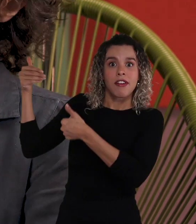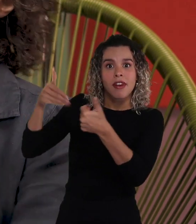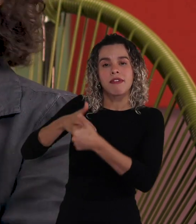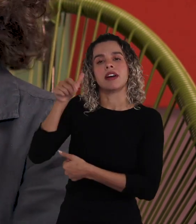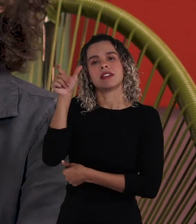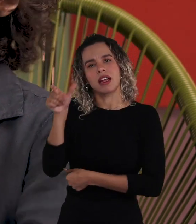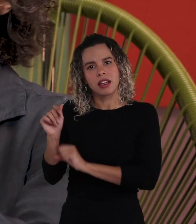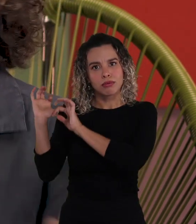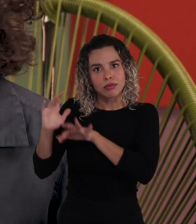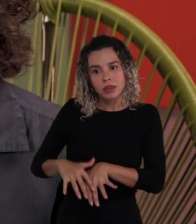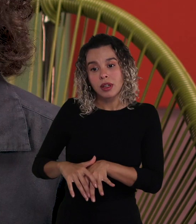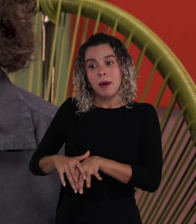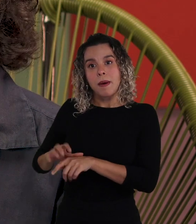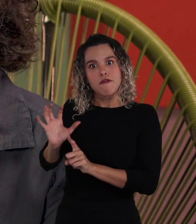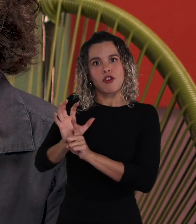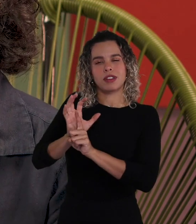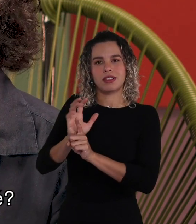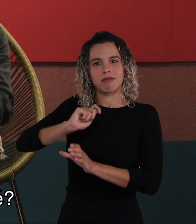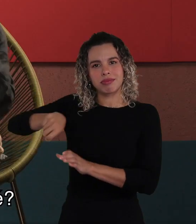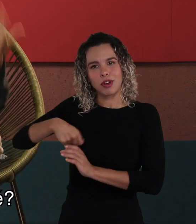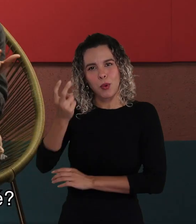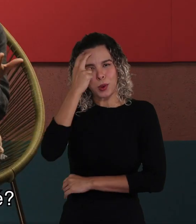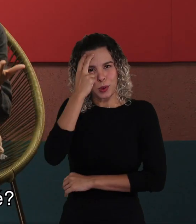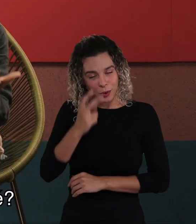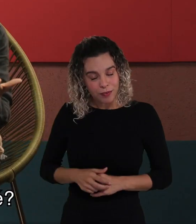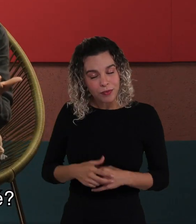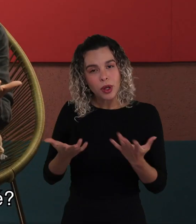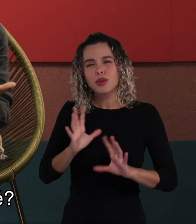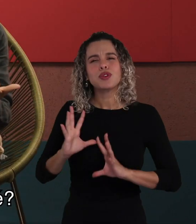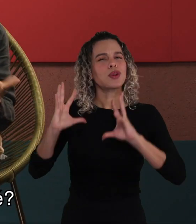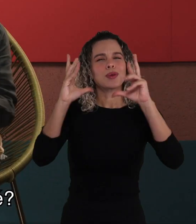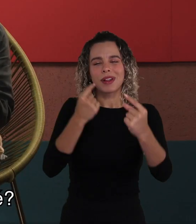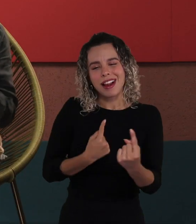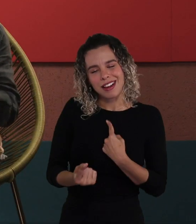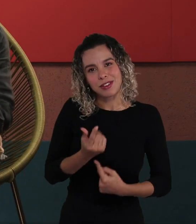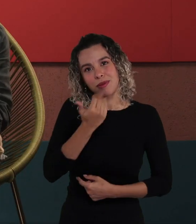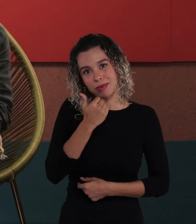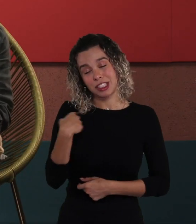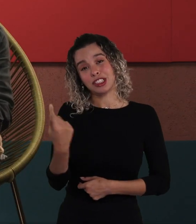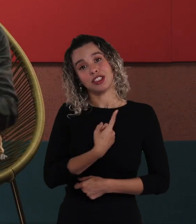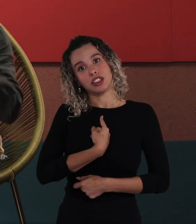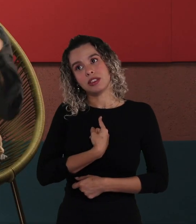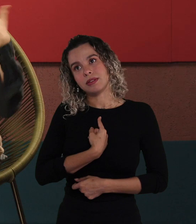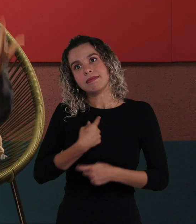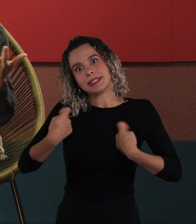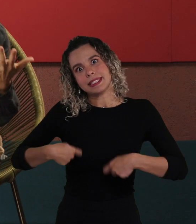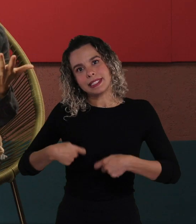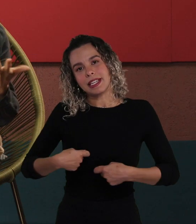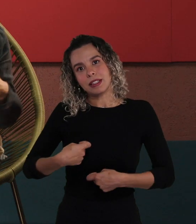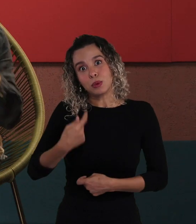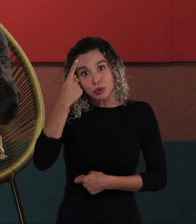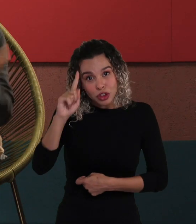vai marcar essa cozinha da cidade paulistana. Todo mundo se relaciona com a comida de alguma forma, né? A gente come ou